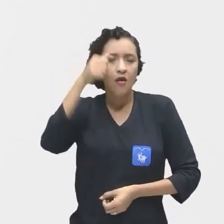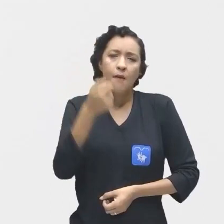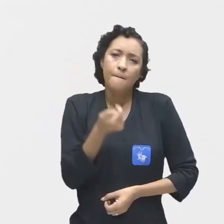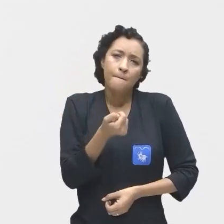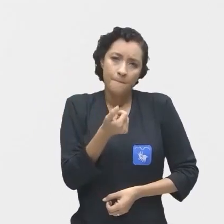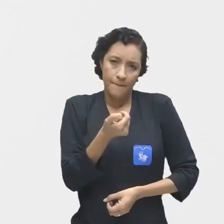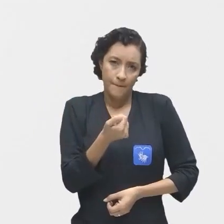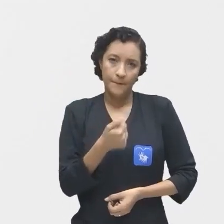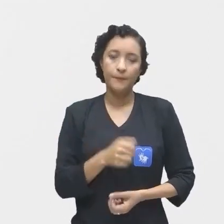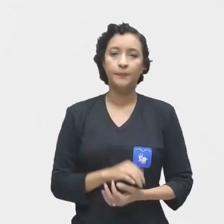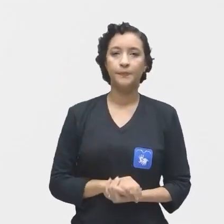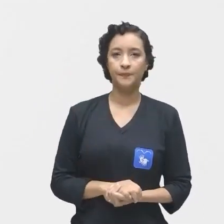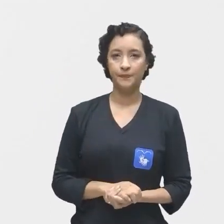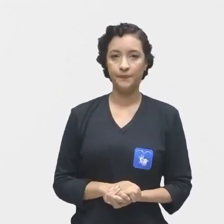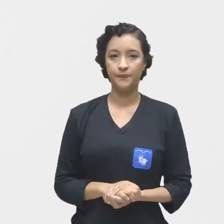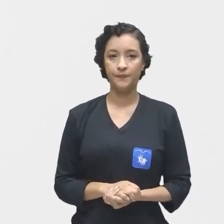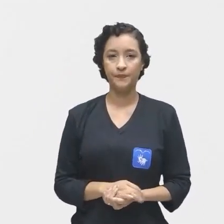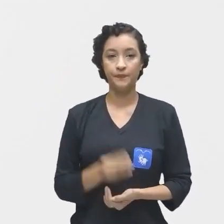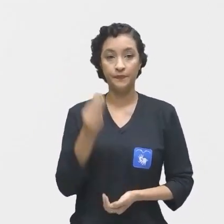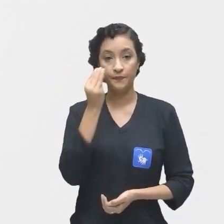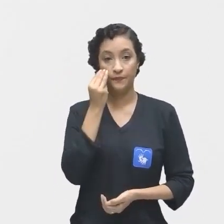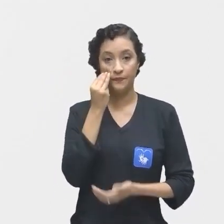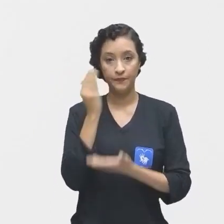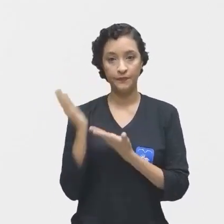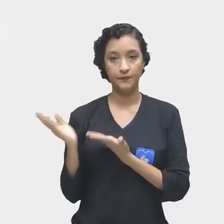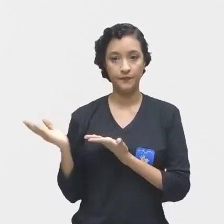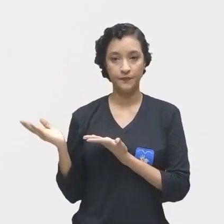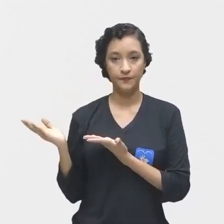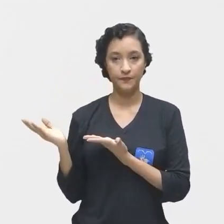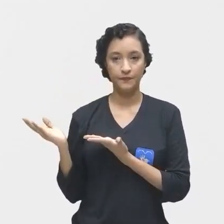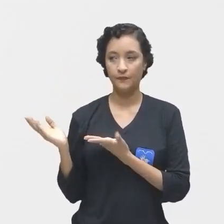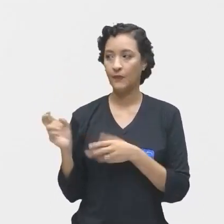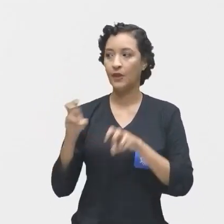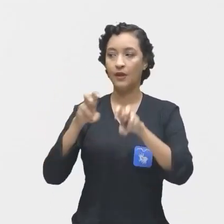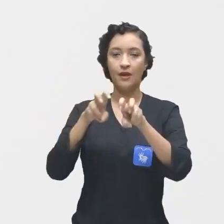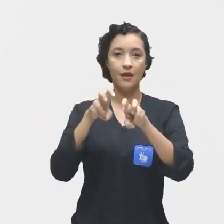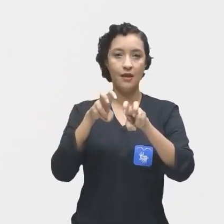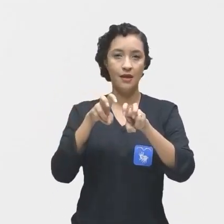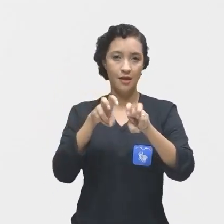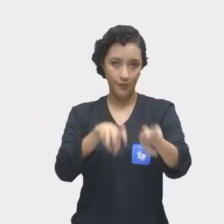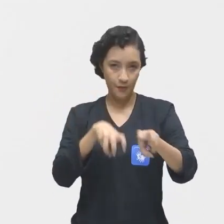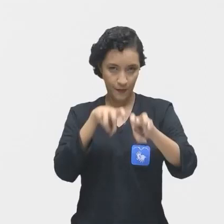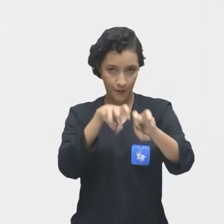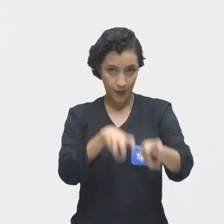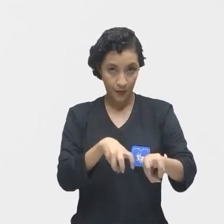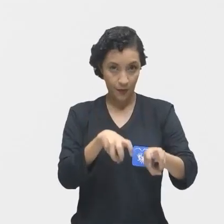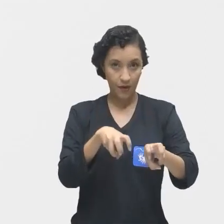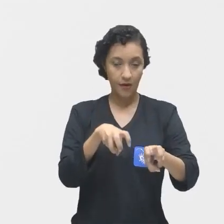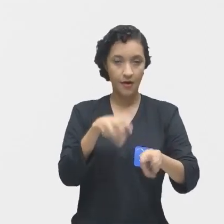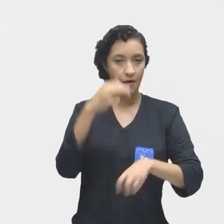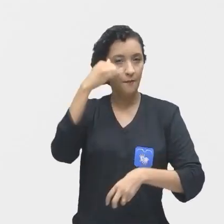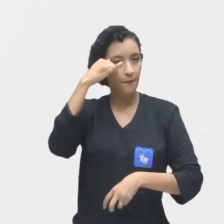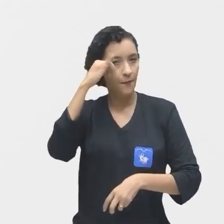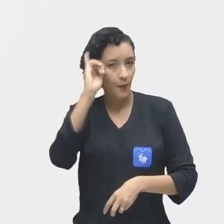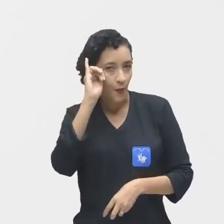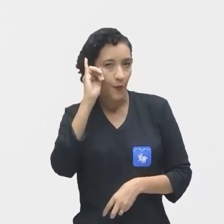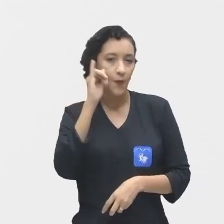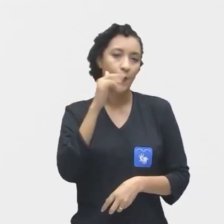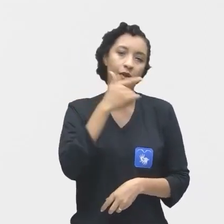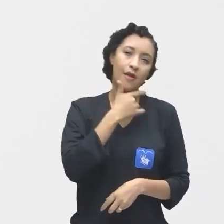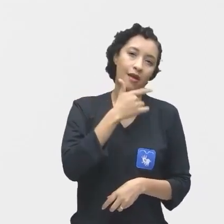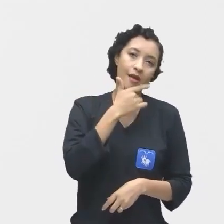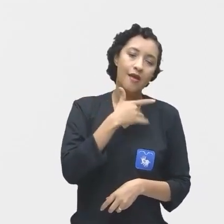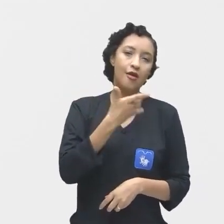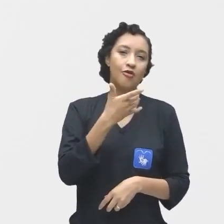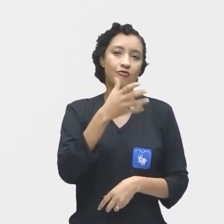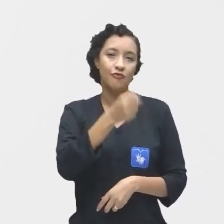expressividade. Vamos ver. Agropecuária. Bovinos, com carne e leite derivados, caprinos, equinos